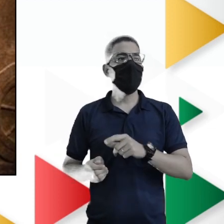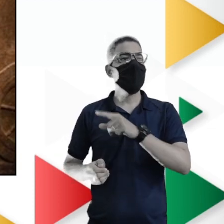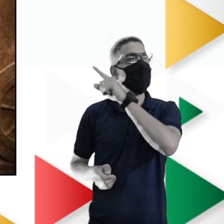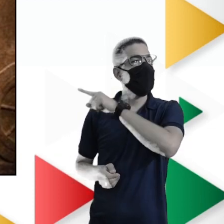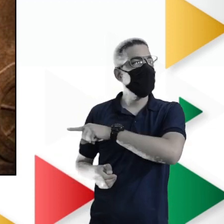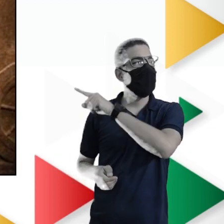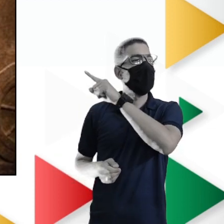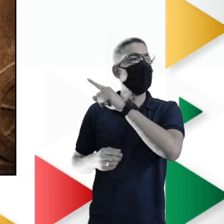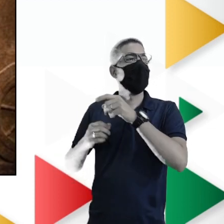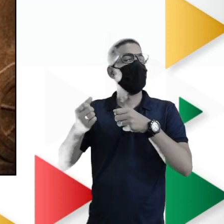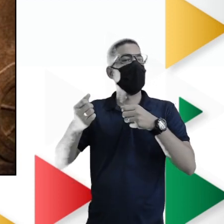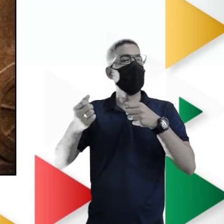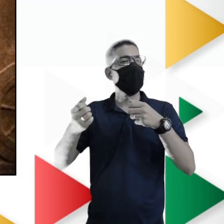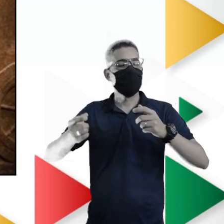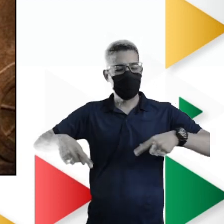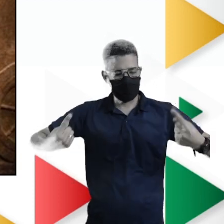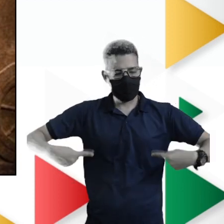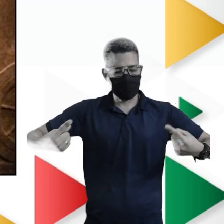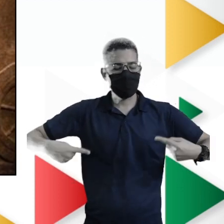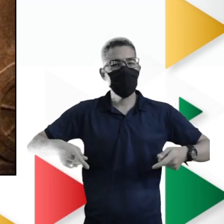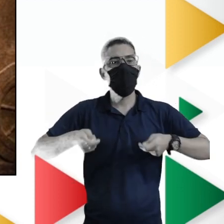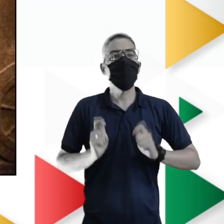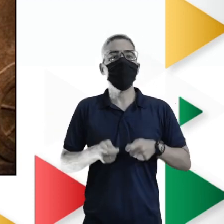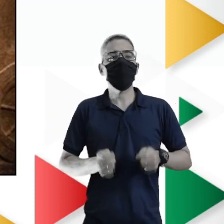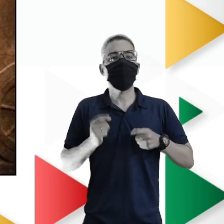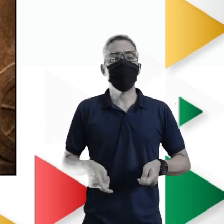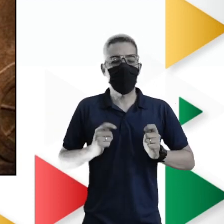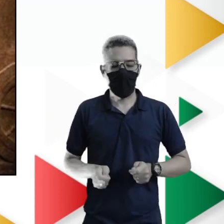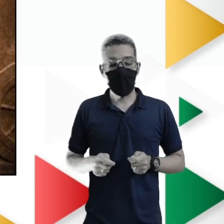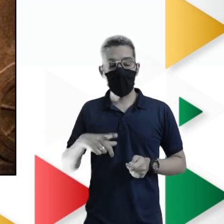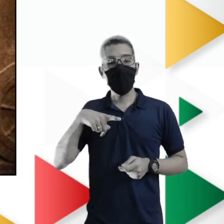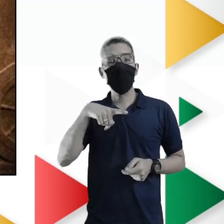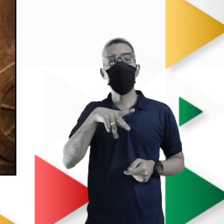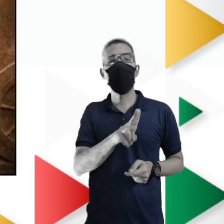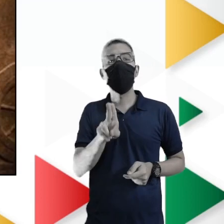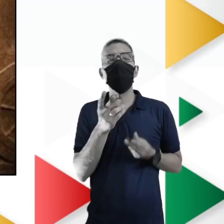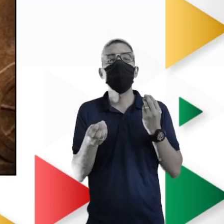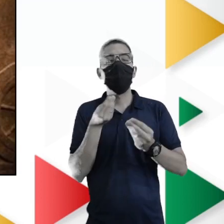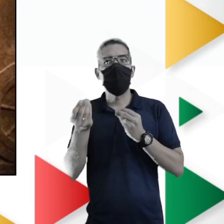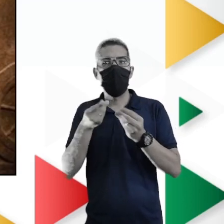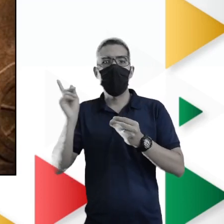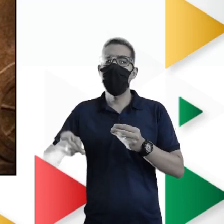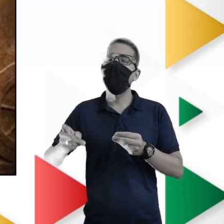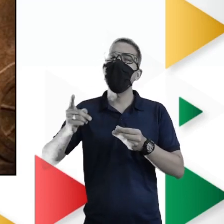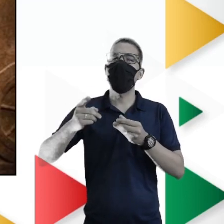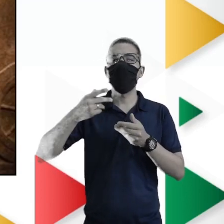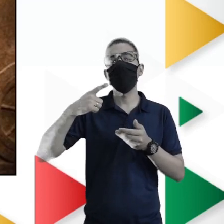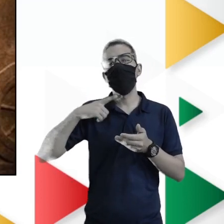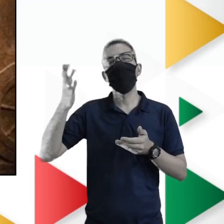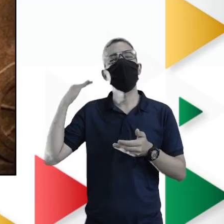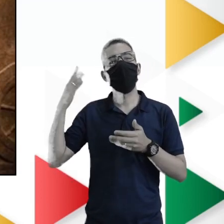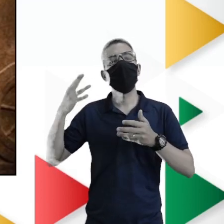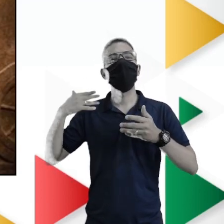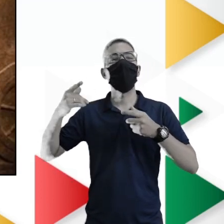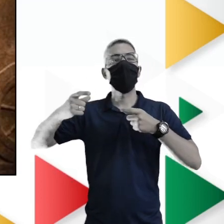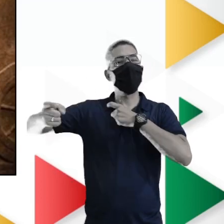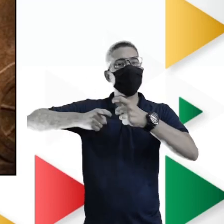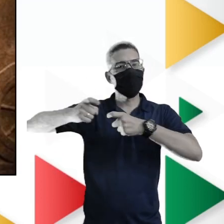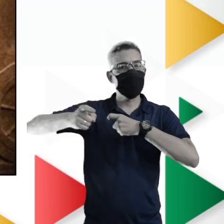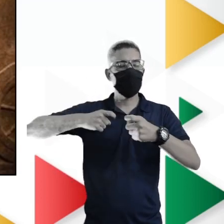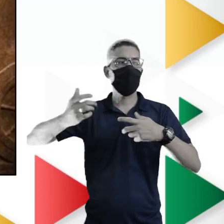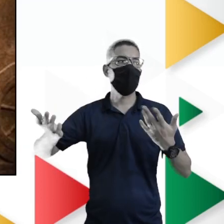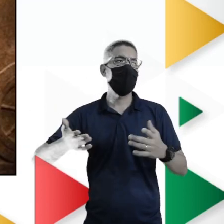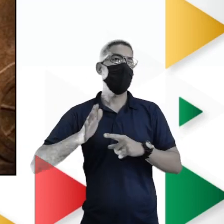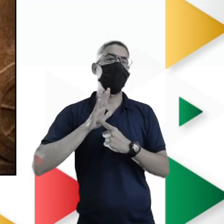essas carroças, elas eram utilizadas muito, mas muito fortemente para as guerras, para as